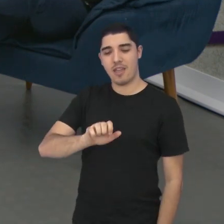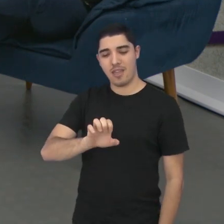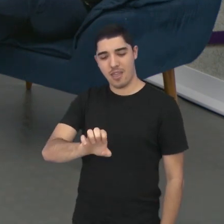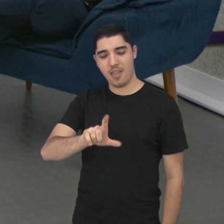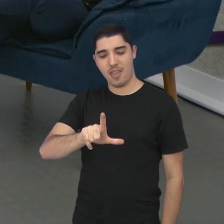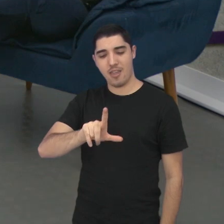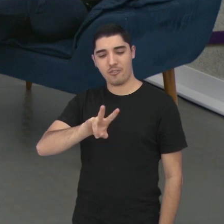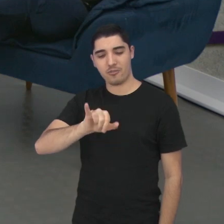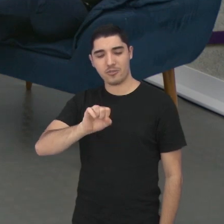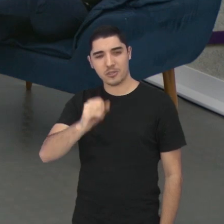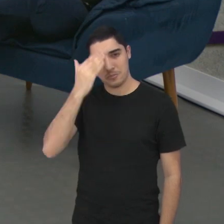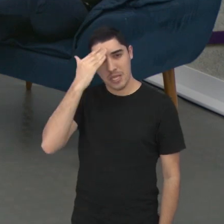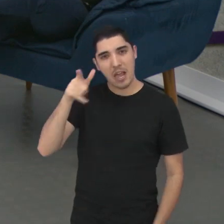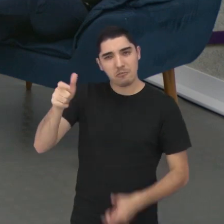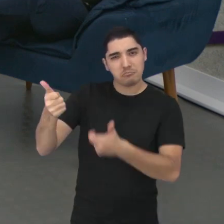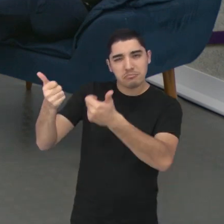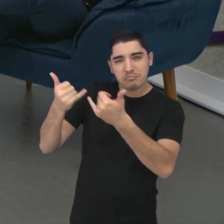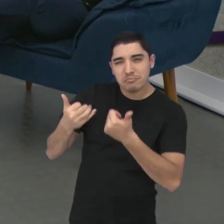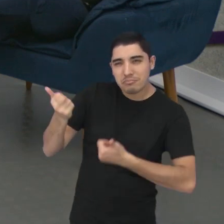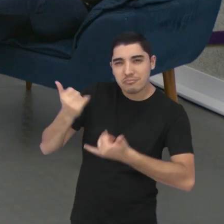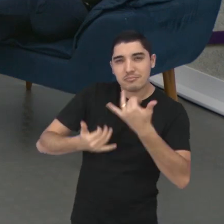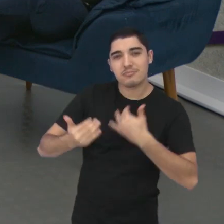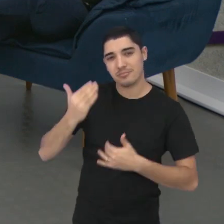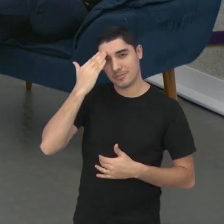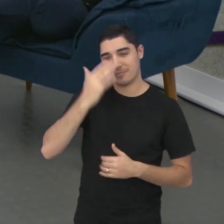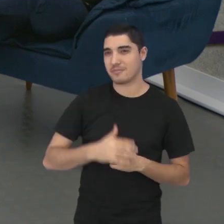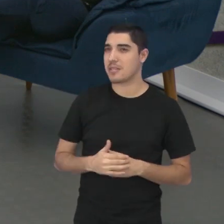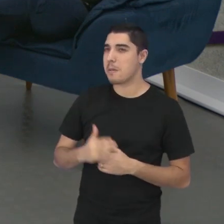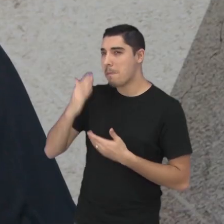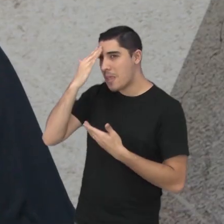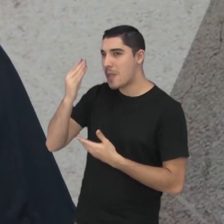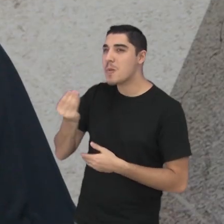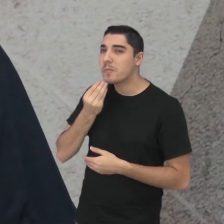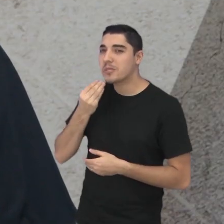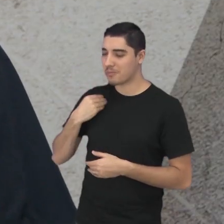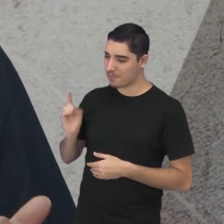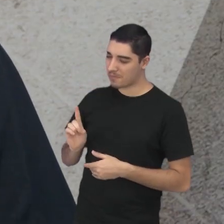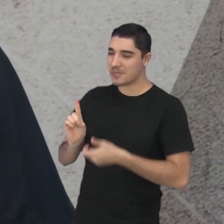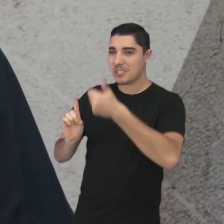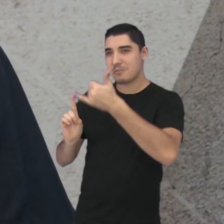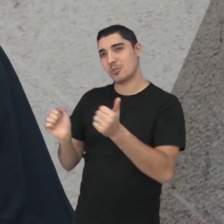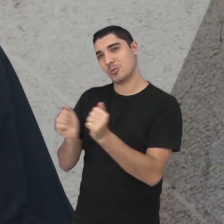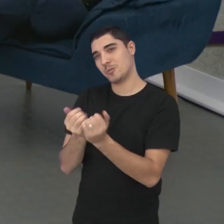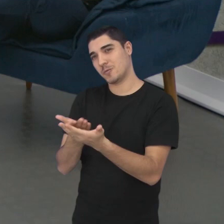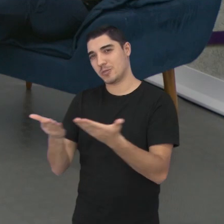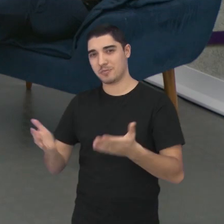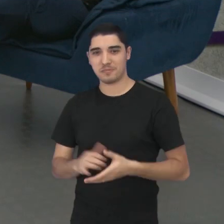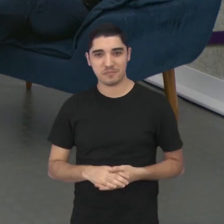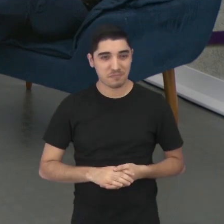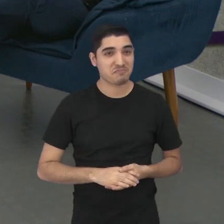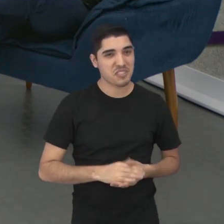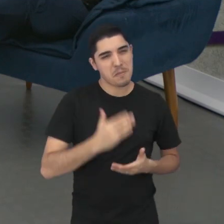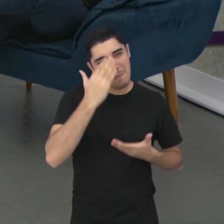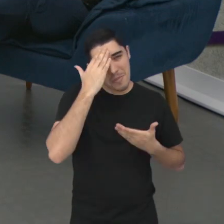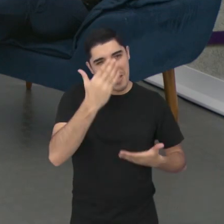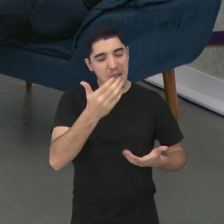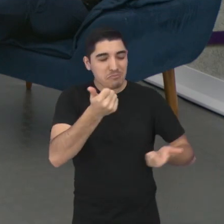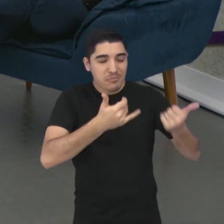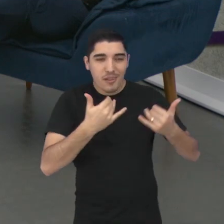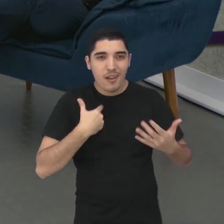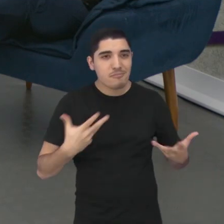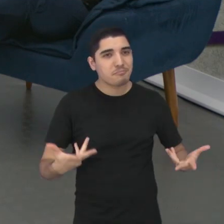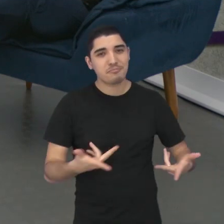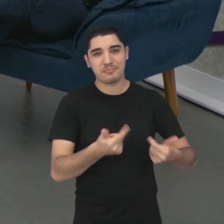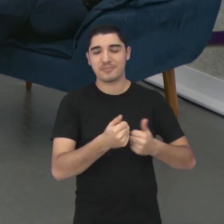Elvis. Muito obrigado, Elvis, por compartilhar o conhecimento aqui com a gente. Eu que agradeço pela oportunidade de estar aqui com vocês. Foi muito enriquecedor,